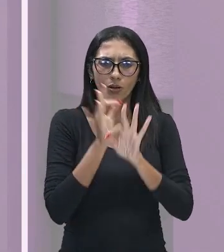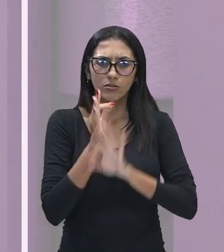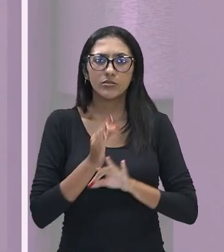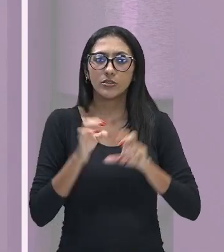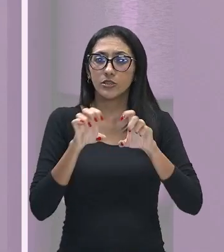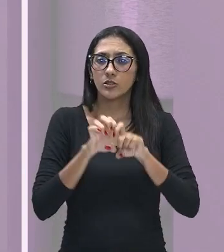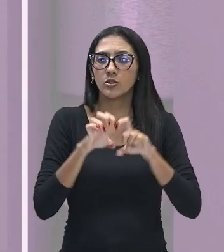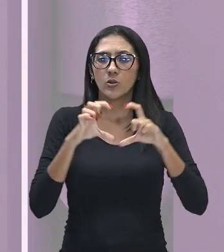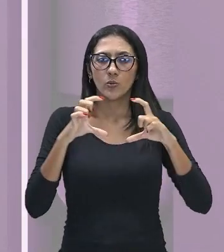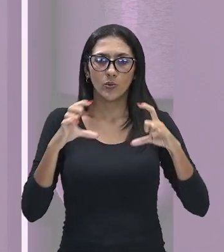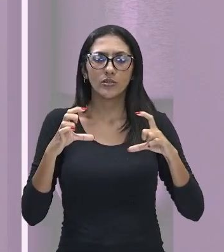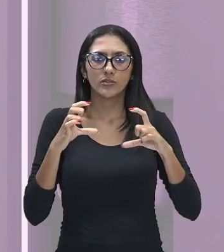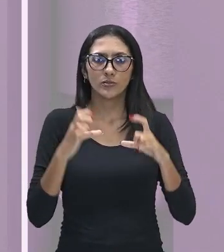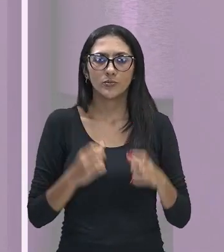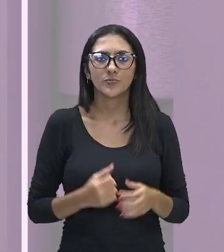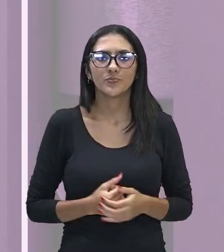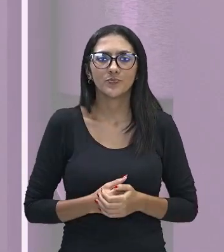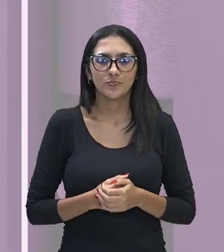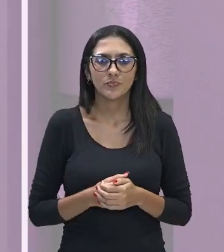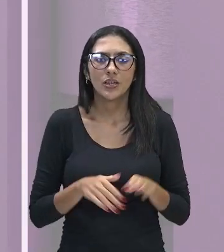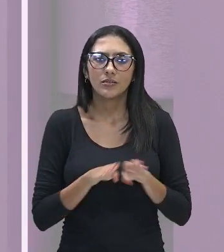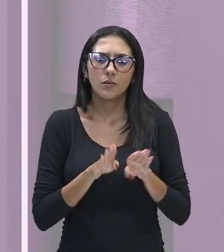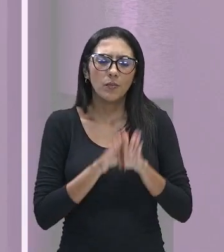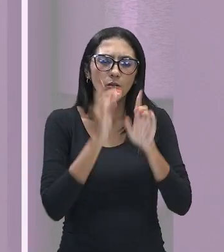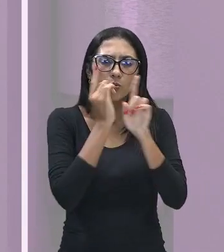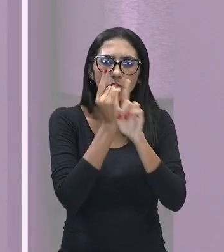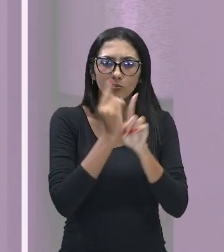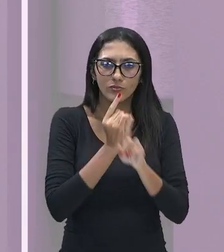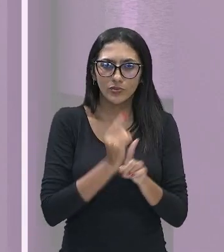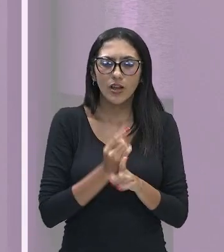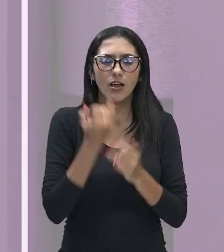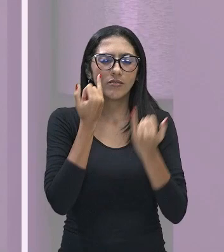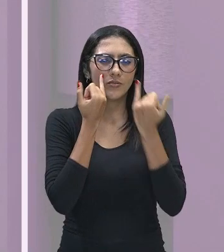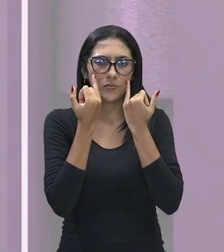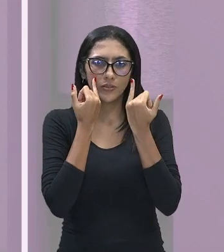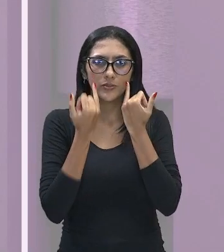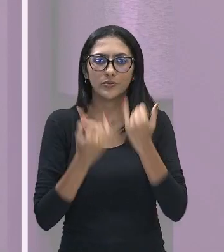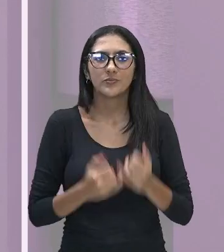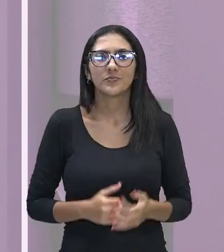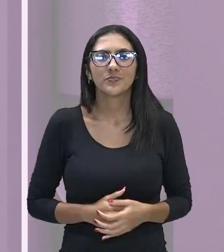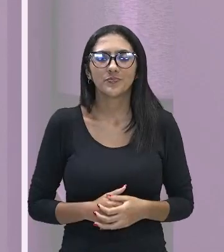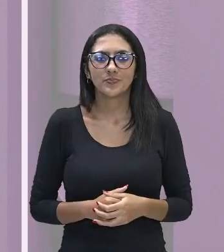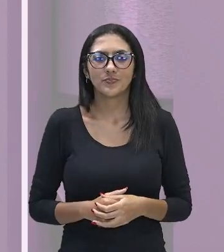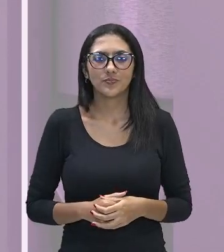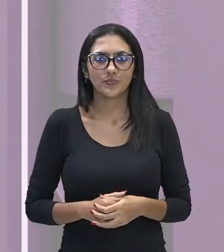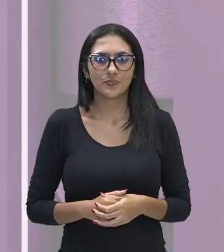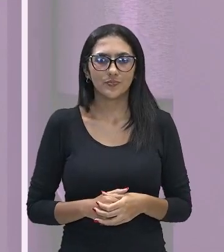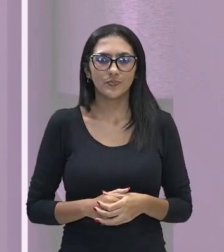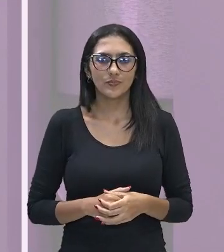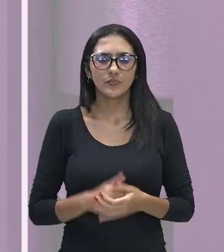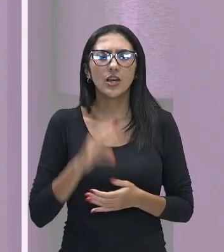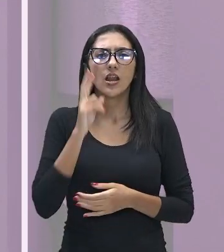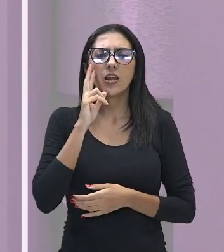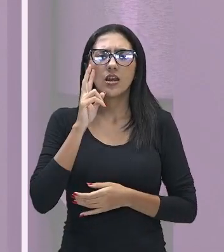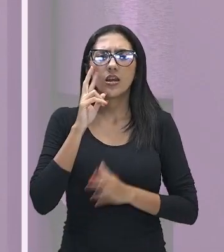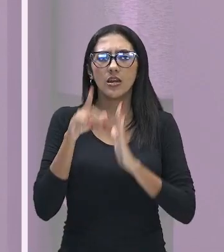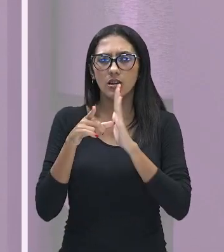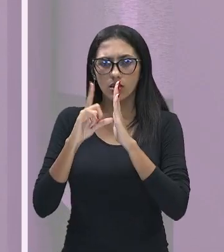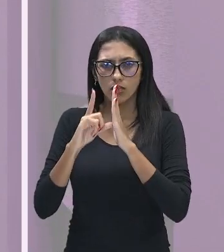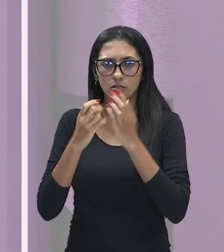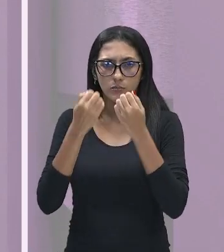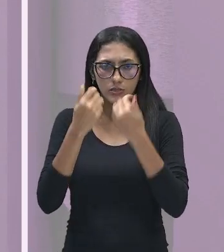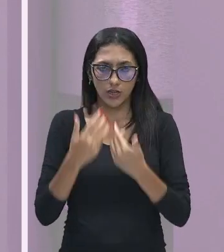primeiro grau, reconhecer e identificar, ok? Mas como eu disse para vocês no início da nossa aula,